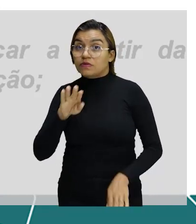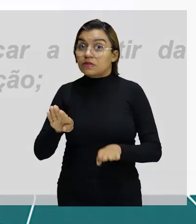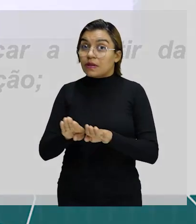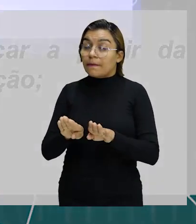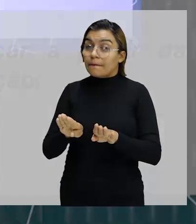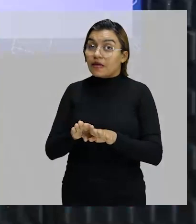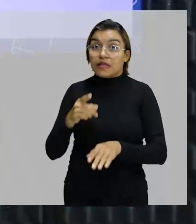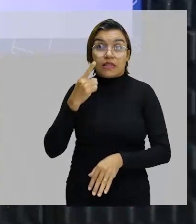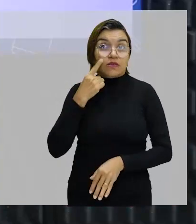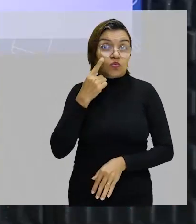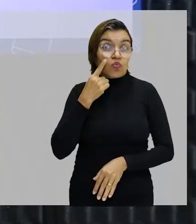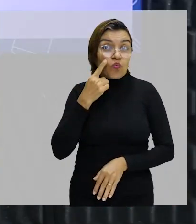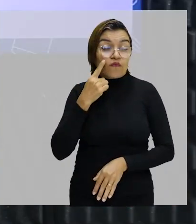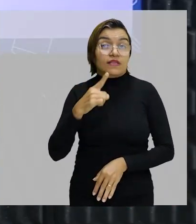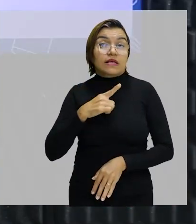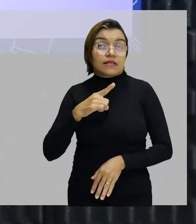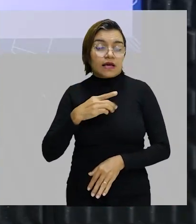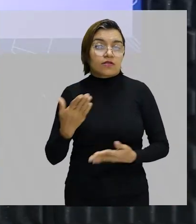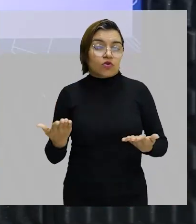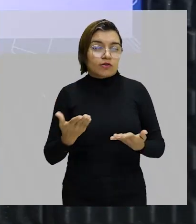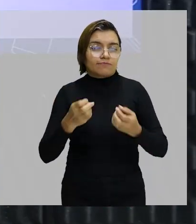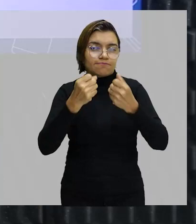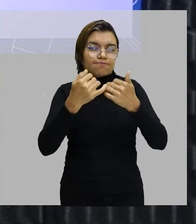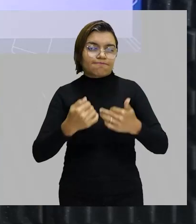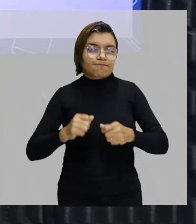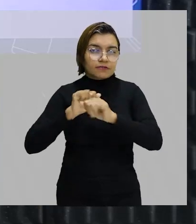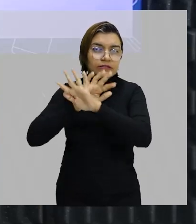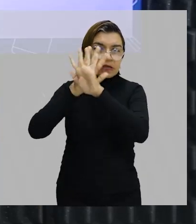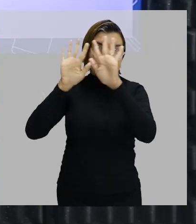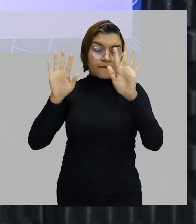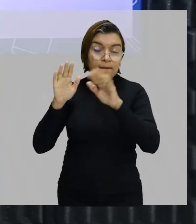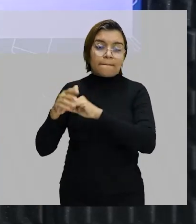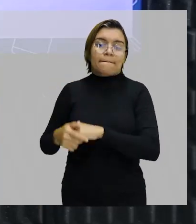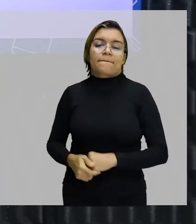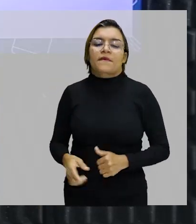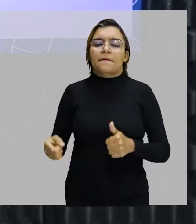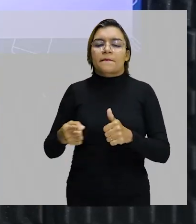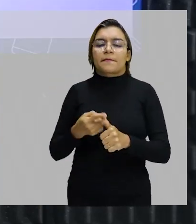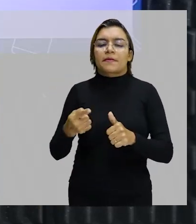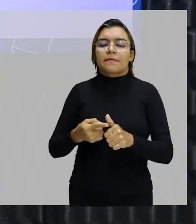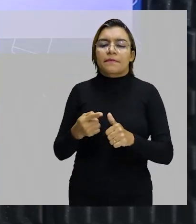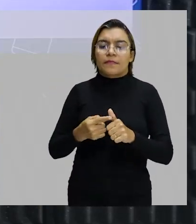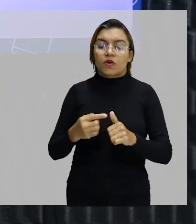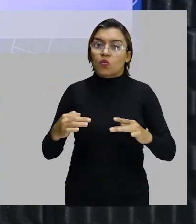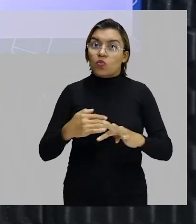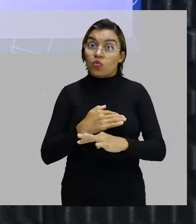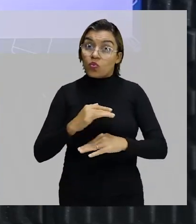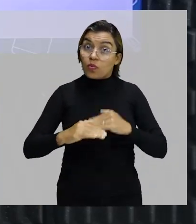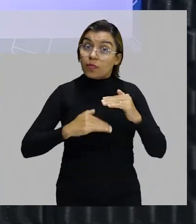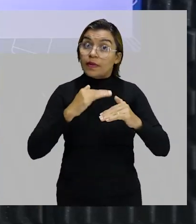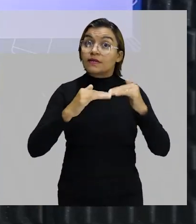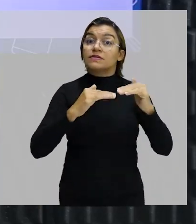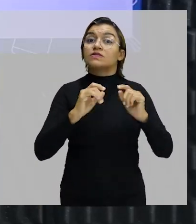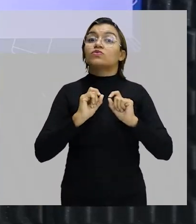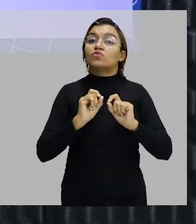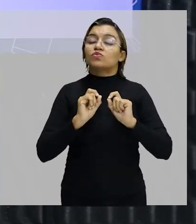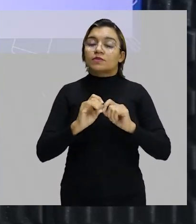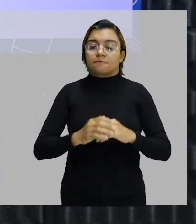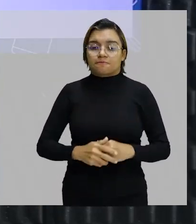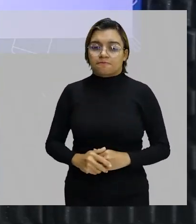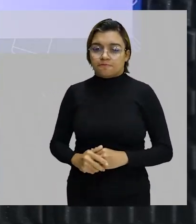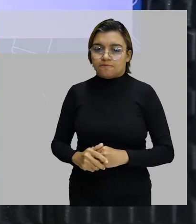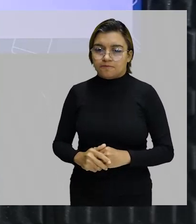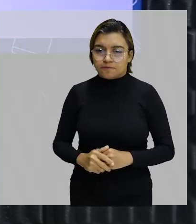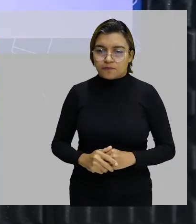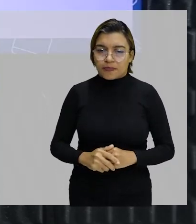geram confusão na tua prova, tá? Primeira coisa importante. O que é urbanização, Marcos? Entenda urbanização como